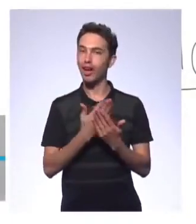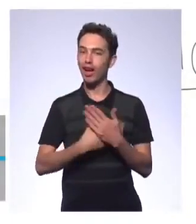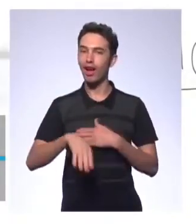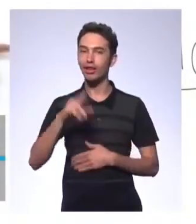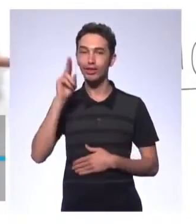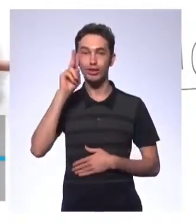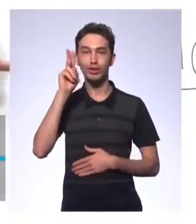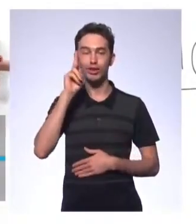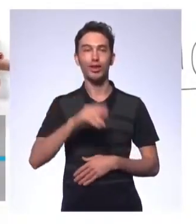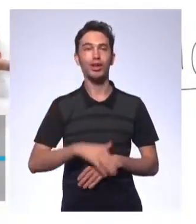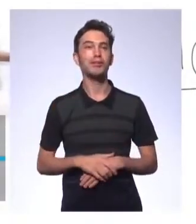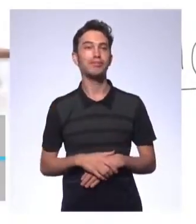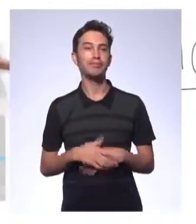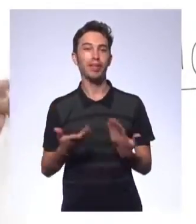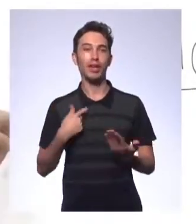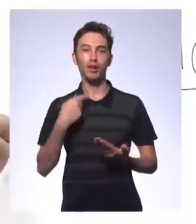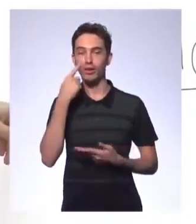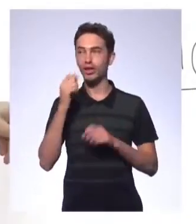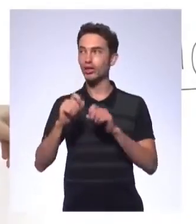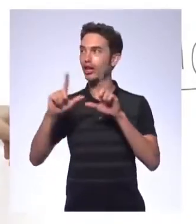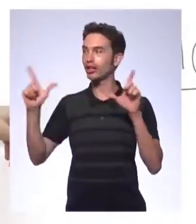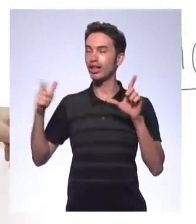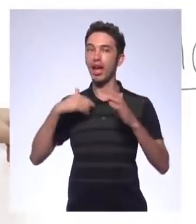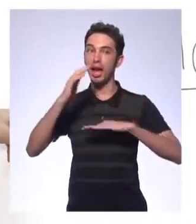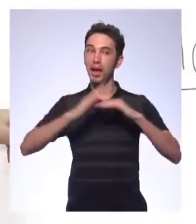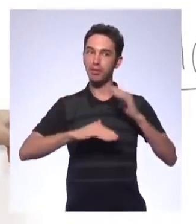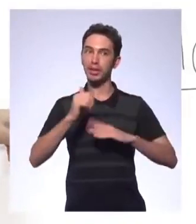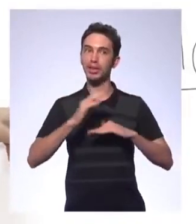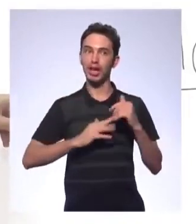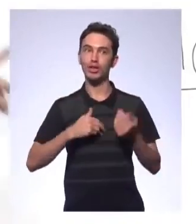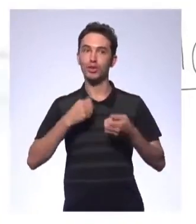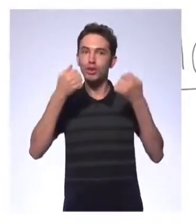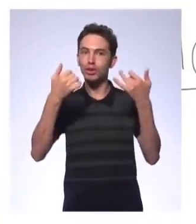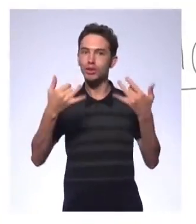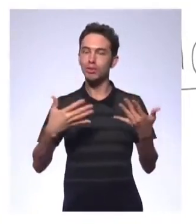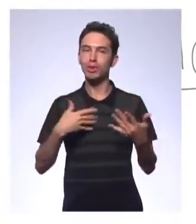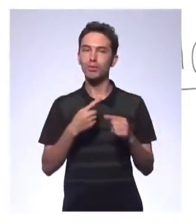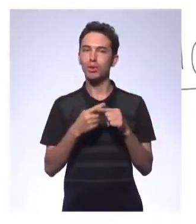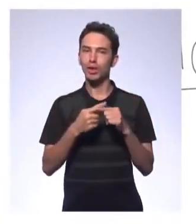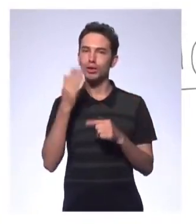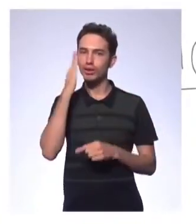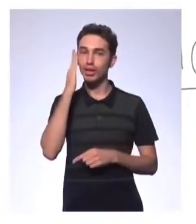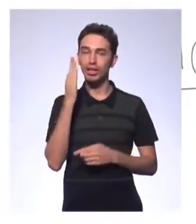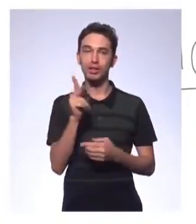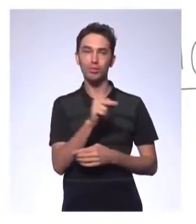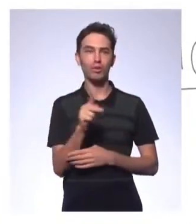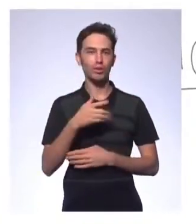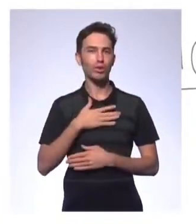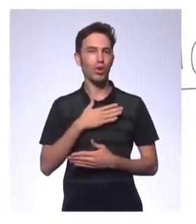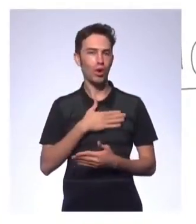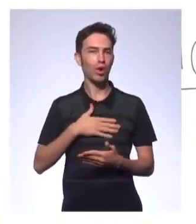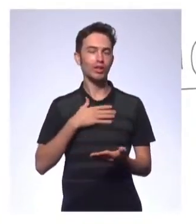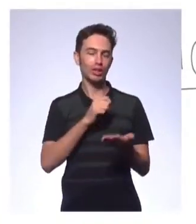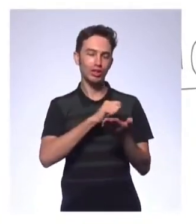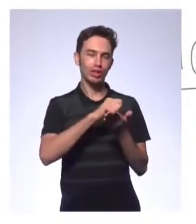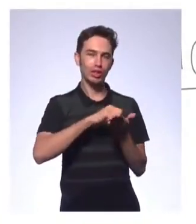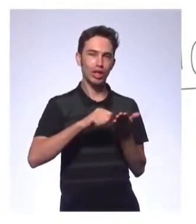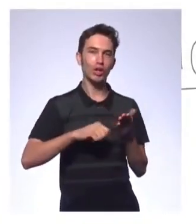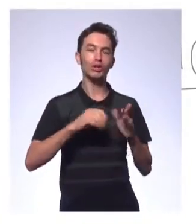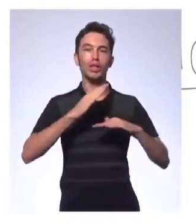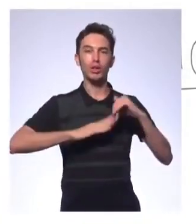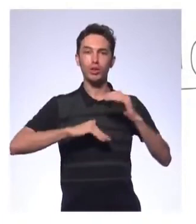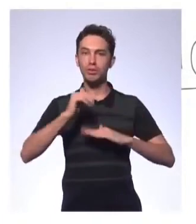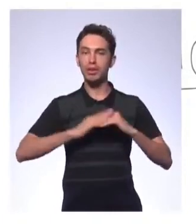história. Olha só, pessoal, vou deixar aqui a habilidade enquanto eu vou falando, porque eu sei que os professores já gostam de ir anotando a habilidade, os